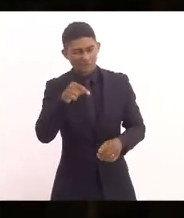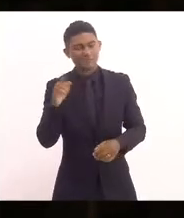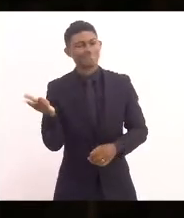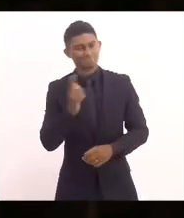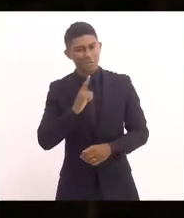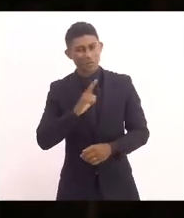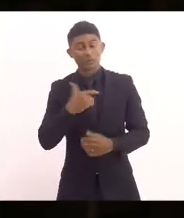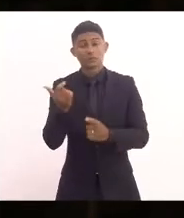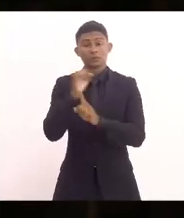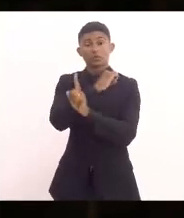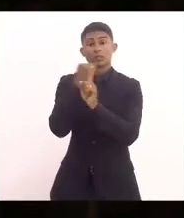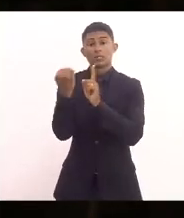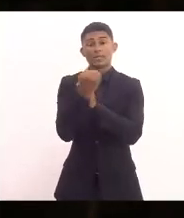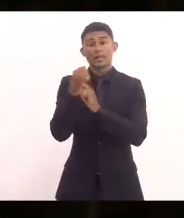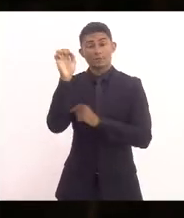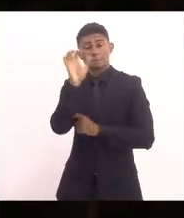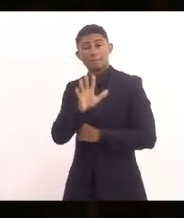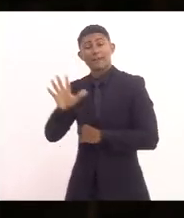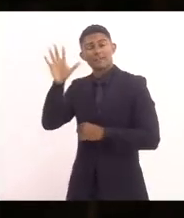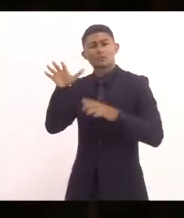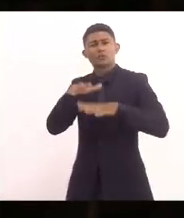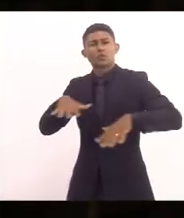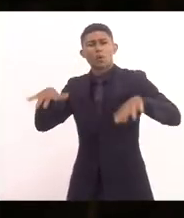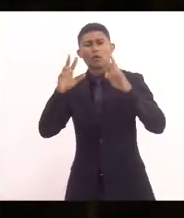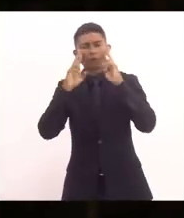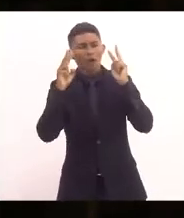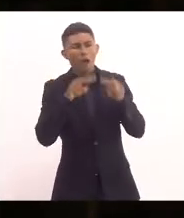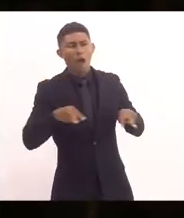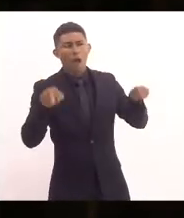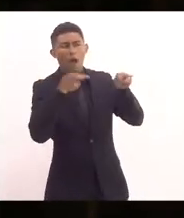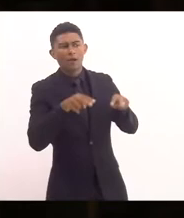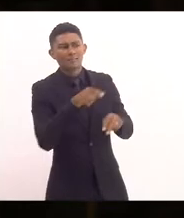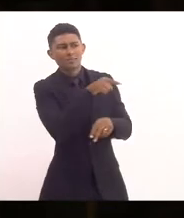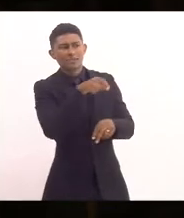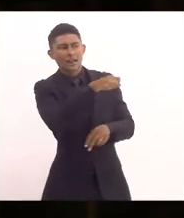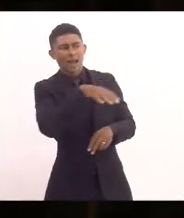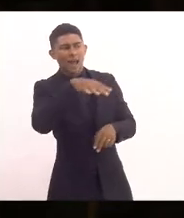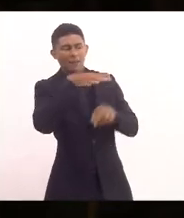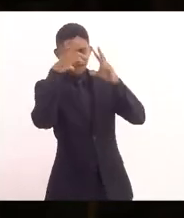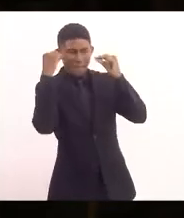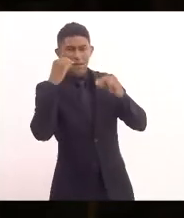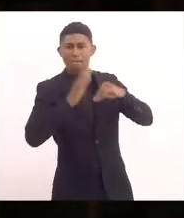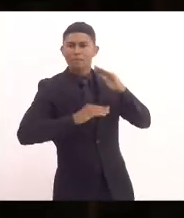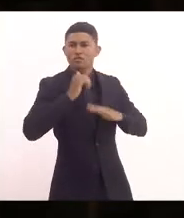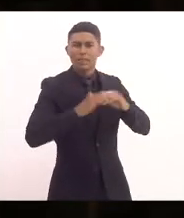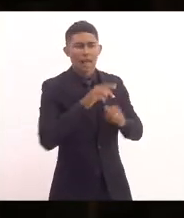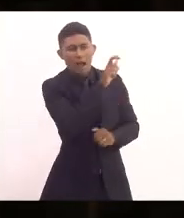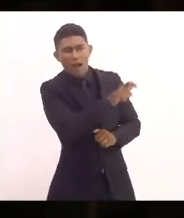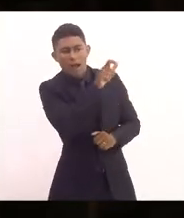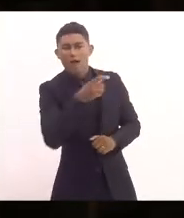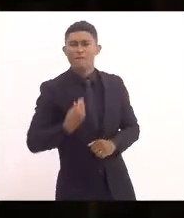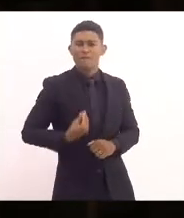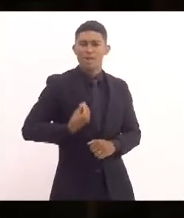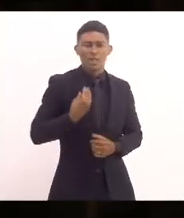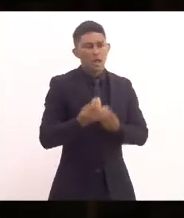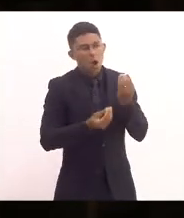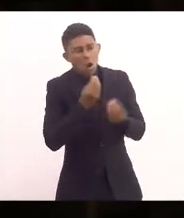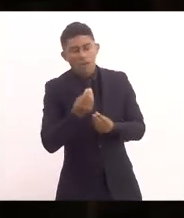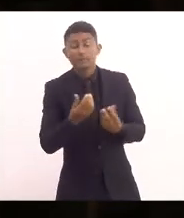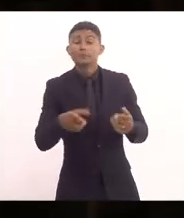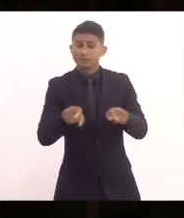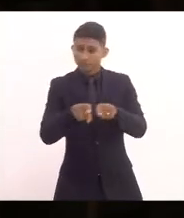vista da sociedade brasileira as condições de vida e trabalho dos profissionais de enfermagem. Foram